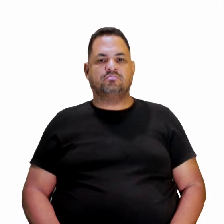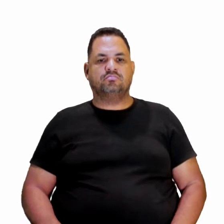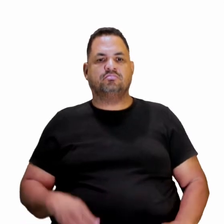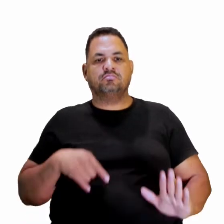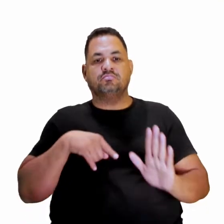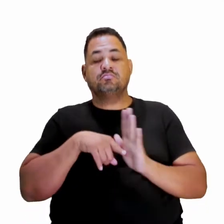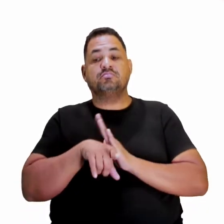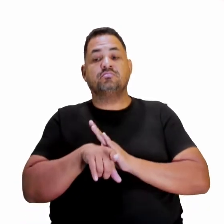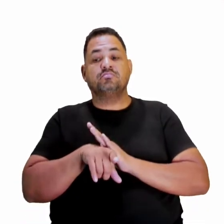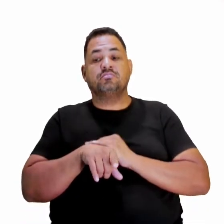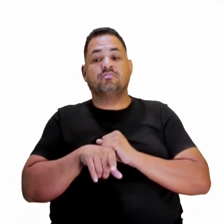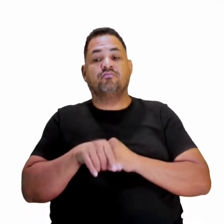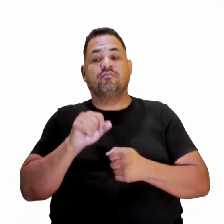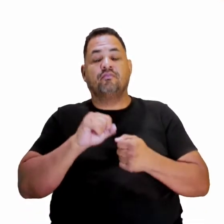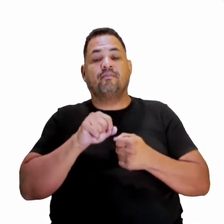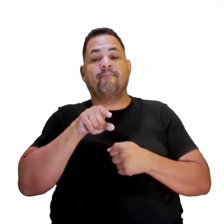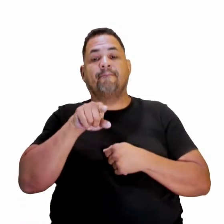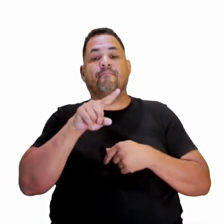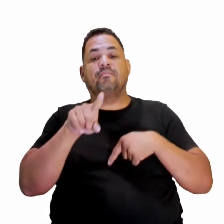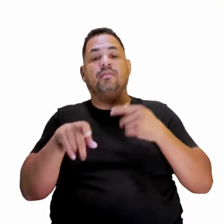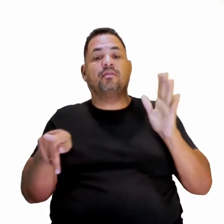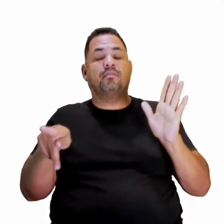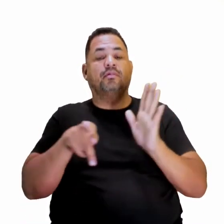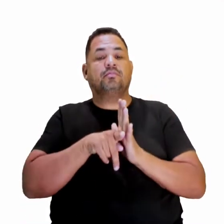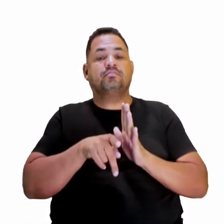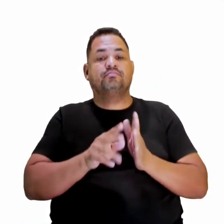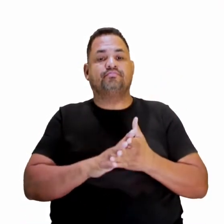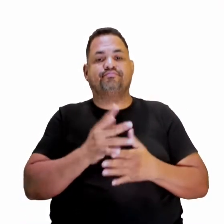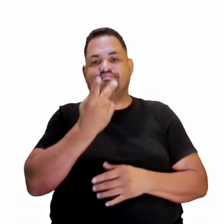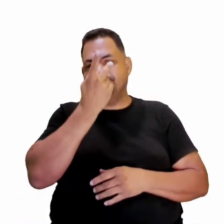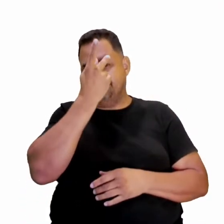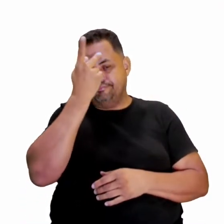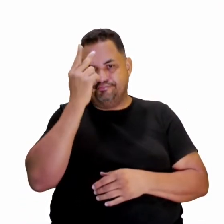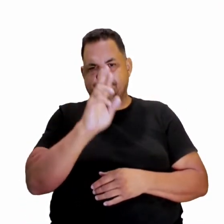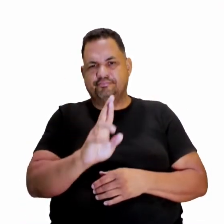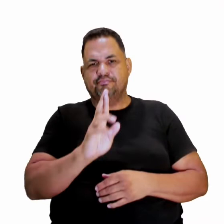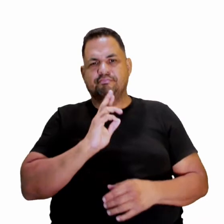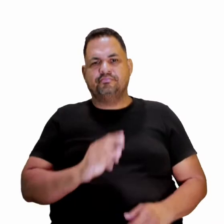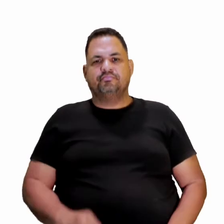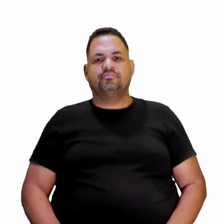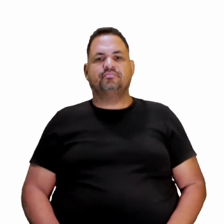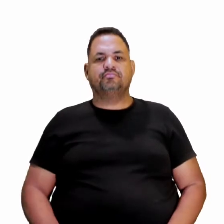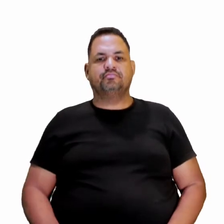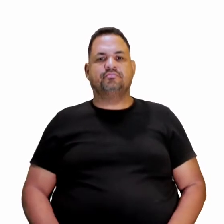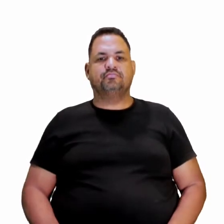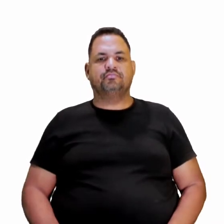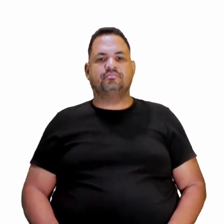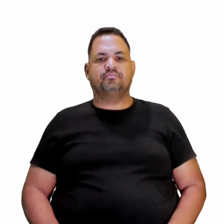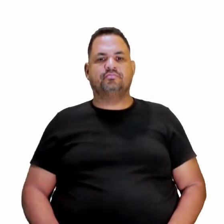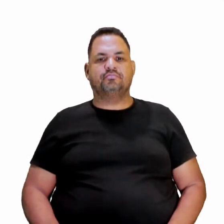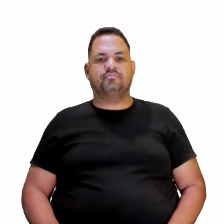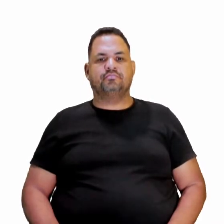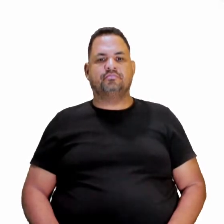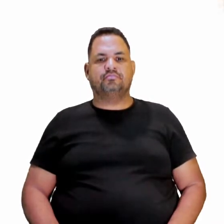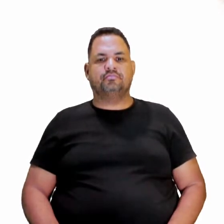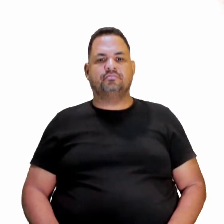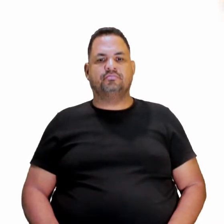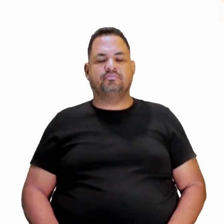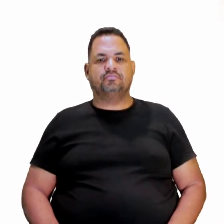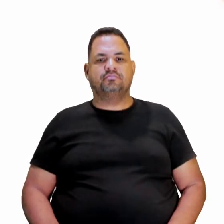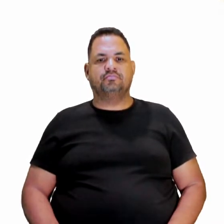pergunta é feita para você e a própria pessoa respondeu. Seria até estranho. Então, é melhor colocar I aqui. I